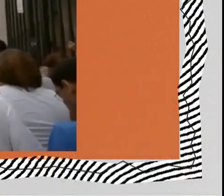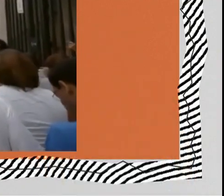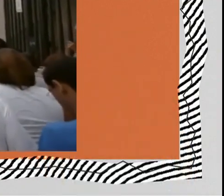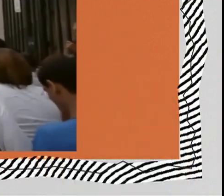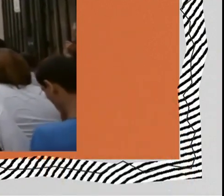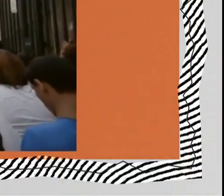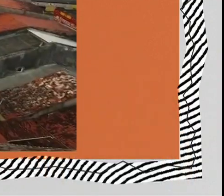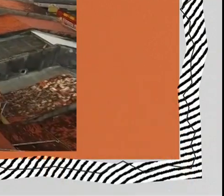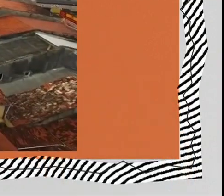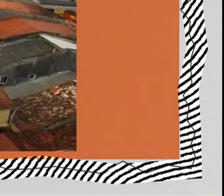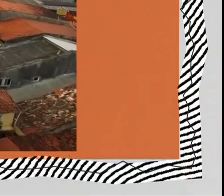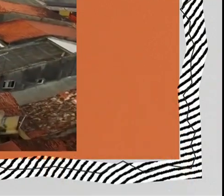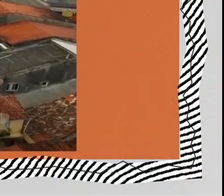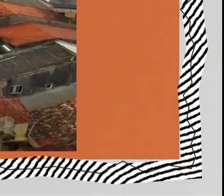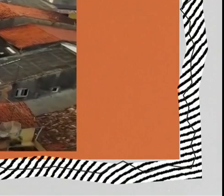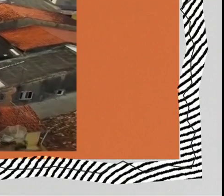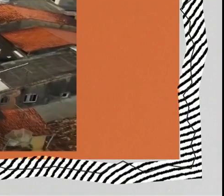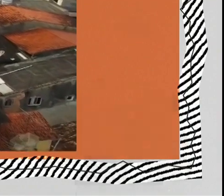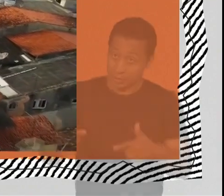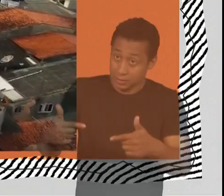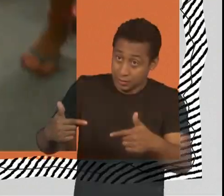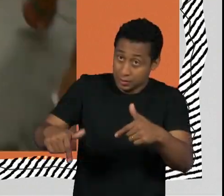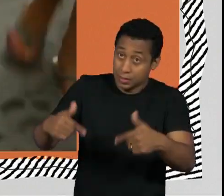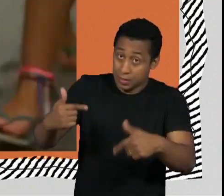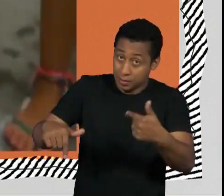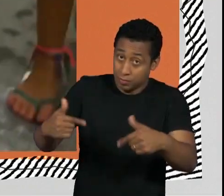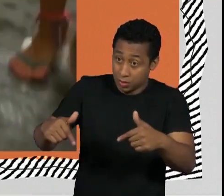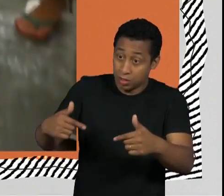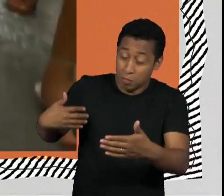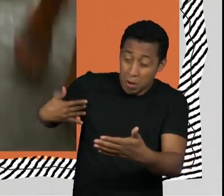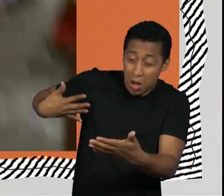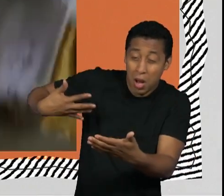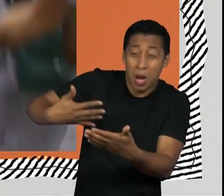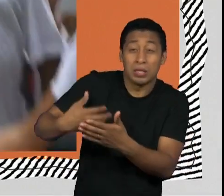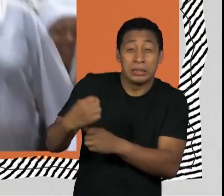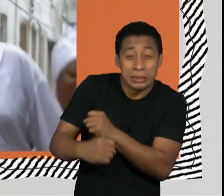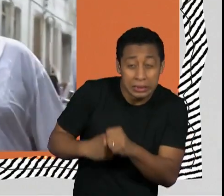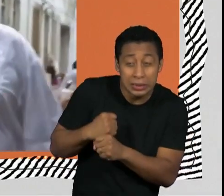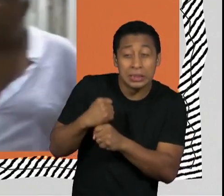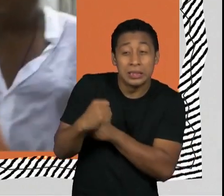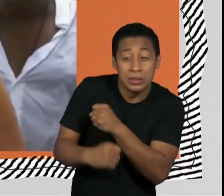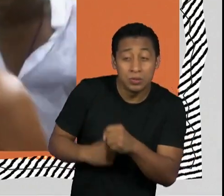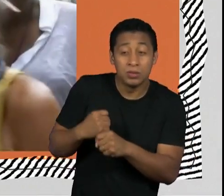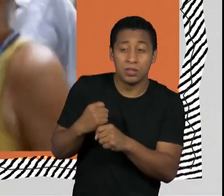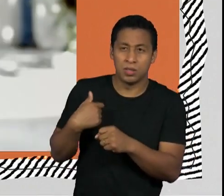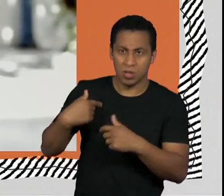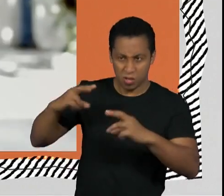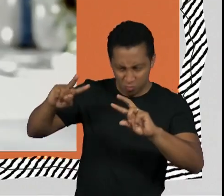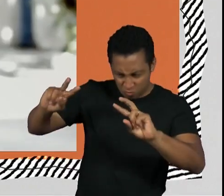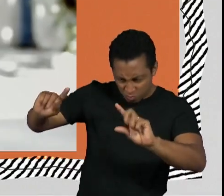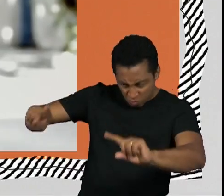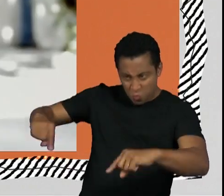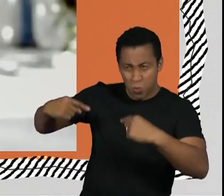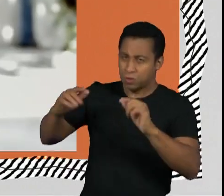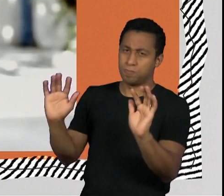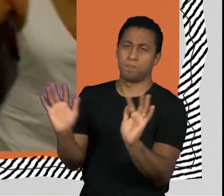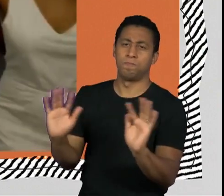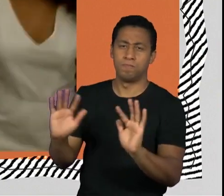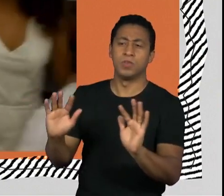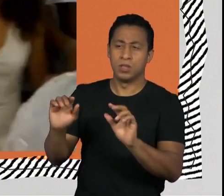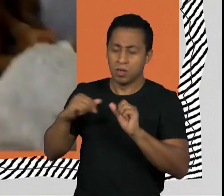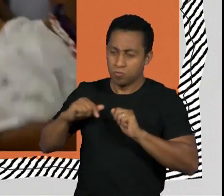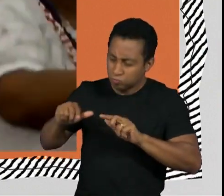inteiro. Trabalho o ano inteiro para passar fevereiro em Santa Amaro. Não me importo, enfrento, tiver que enfrentar, mas para passar fevereiro em Santa